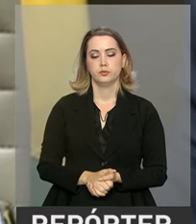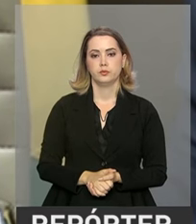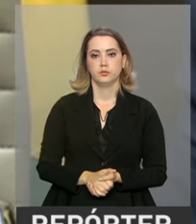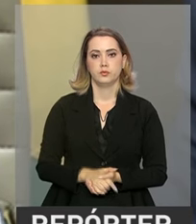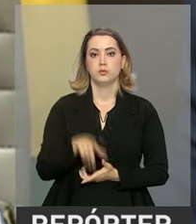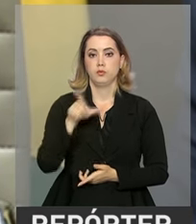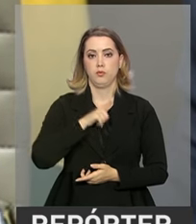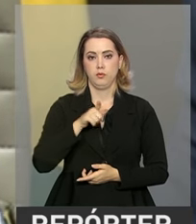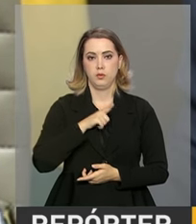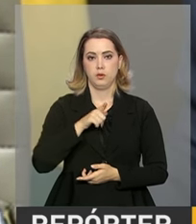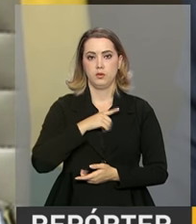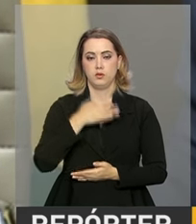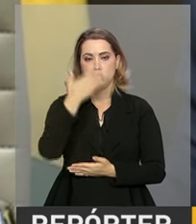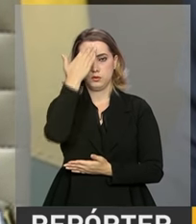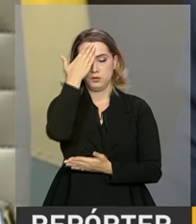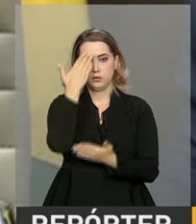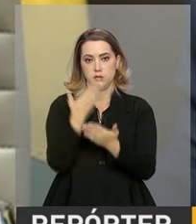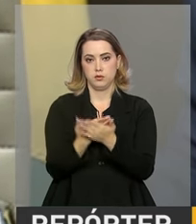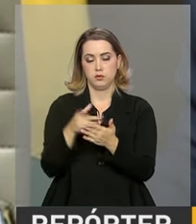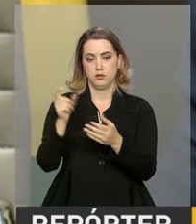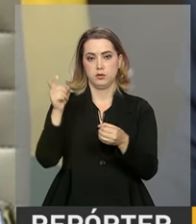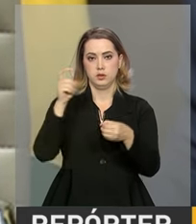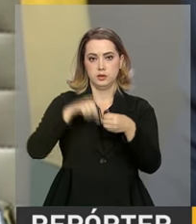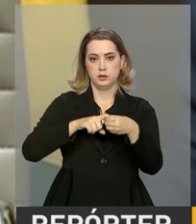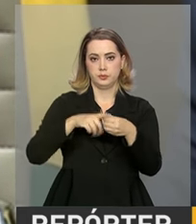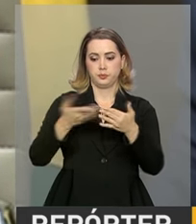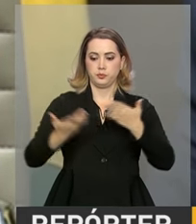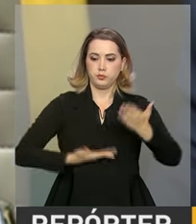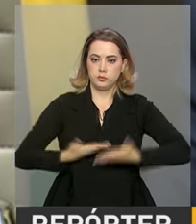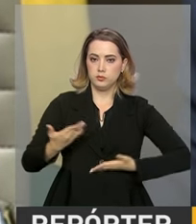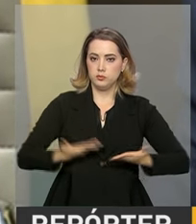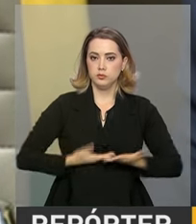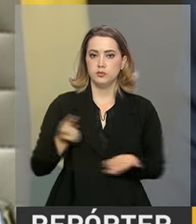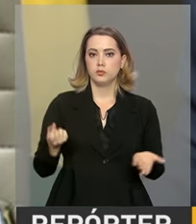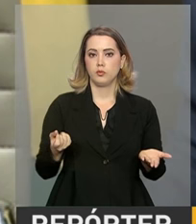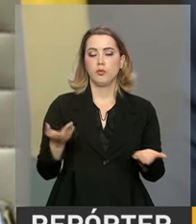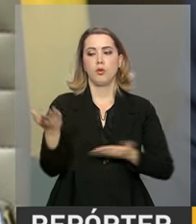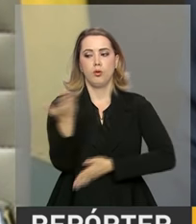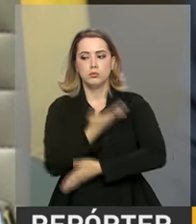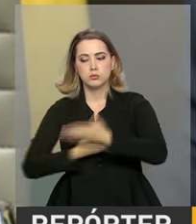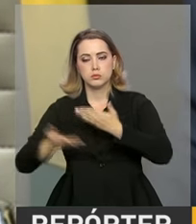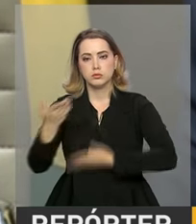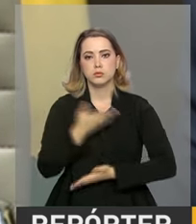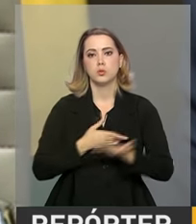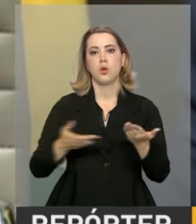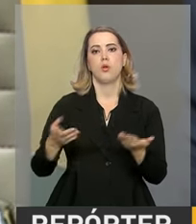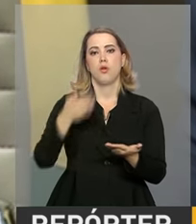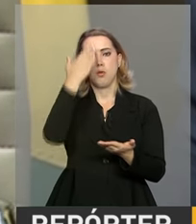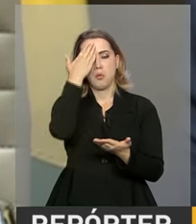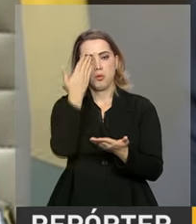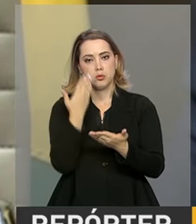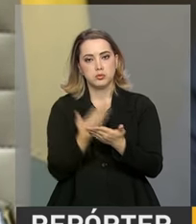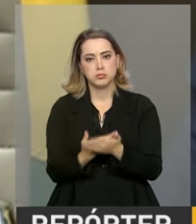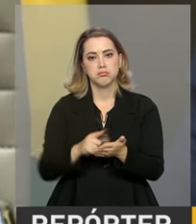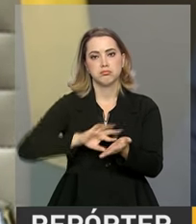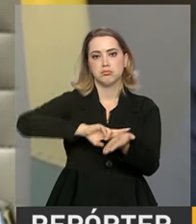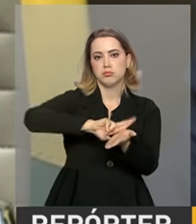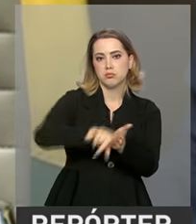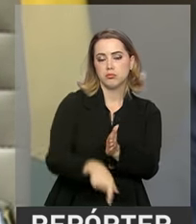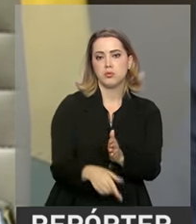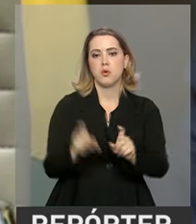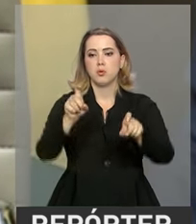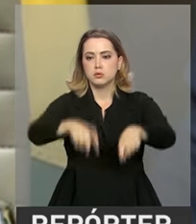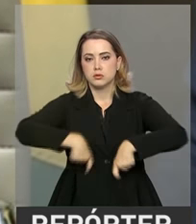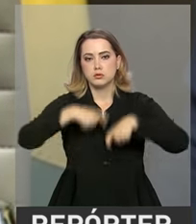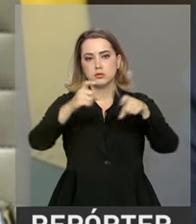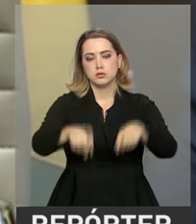Houve a recuperação do nível de confiança do serviço, do nível de confiança do comércio, do nível de confiança da indústria, etc., do agronegócio. Então,